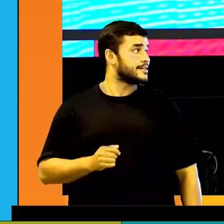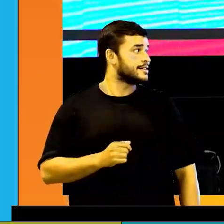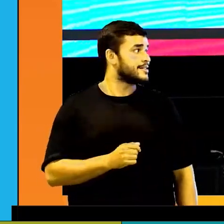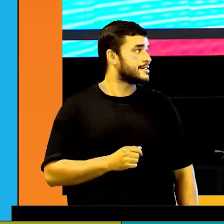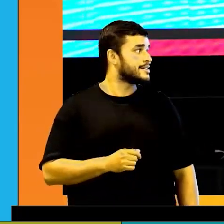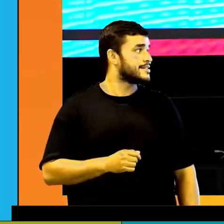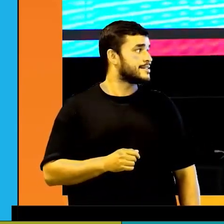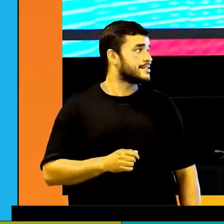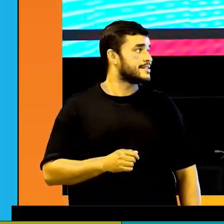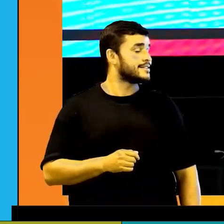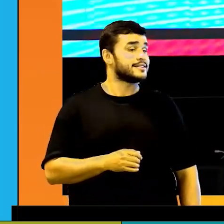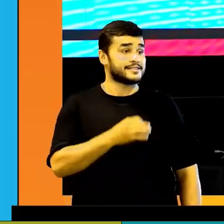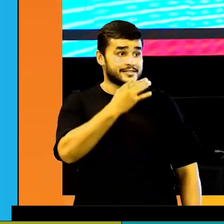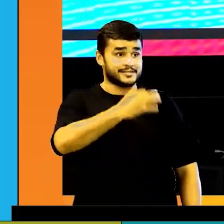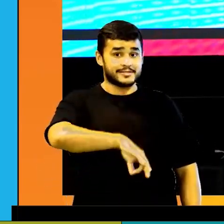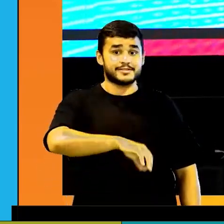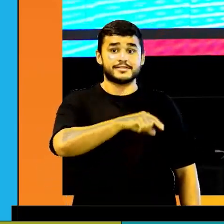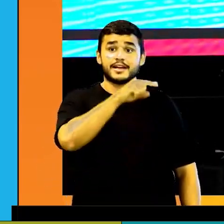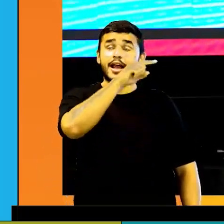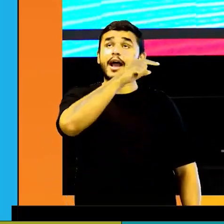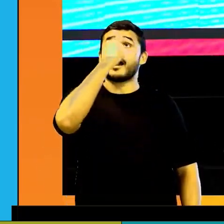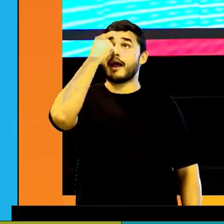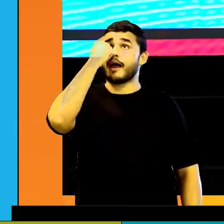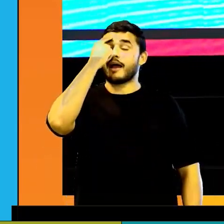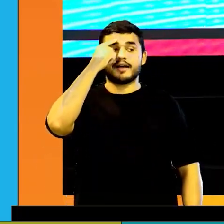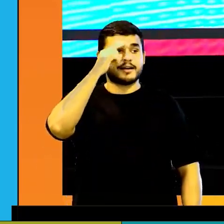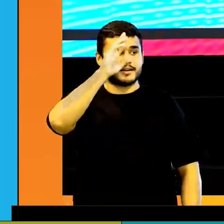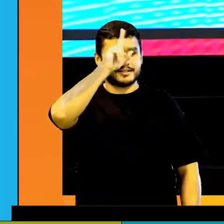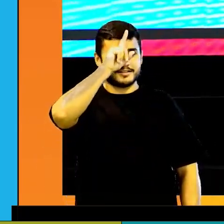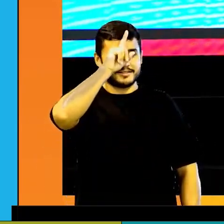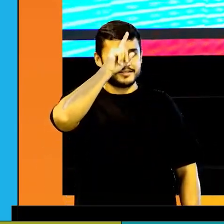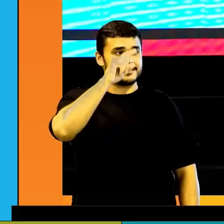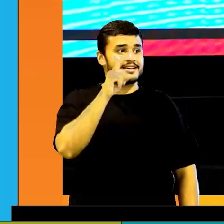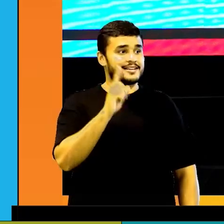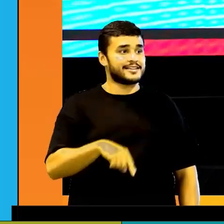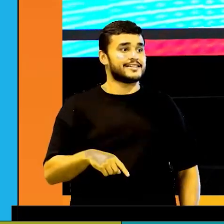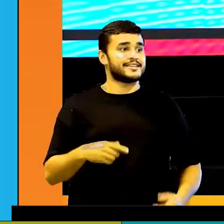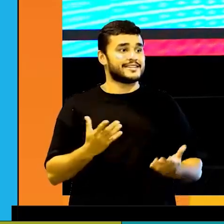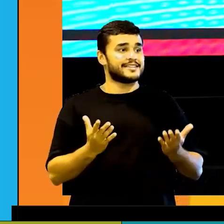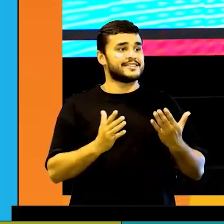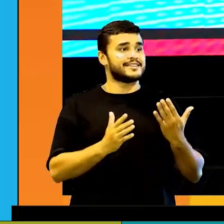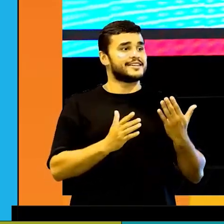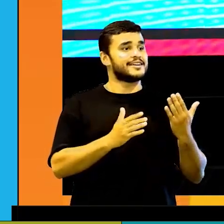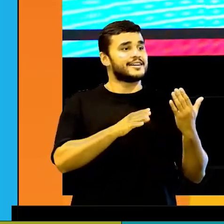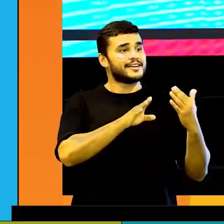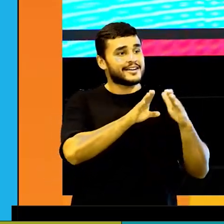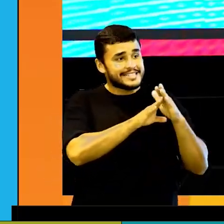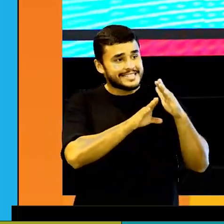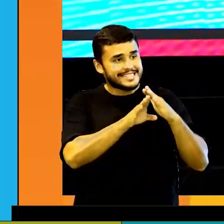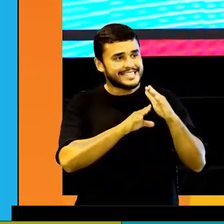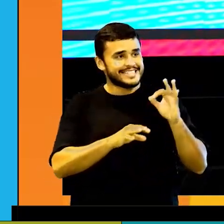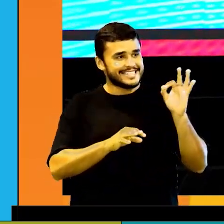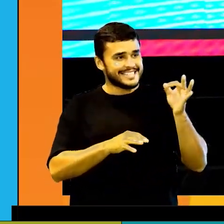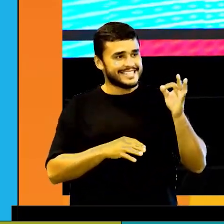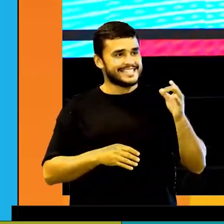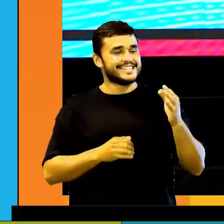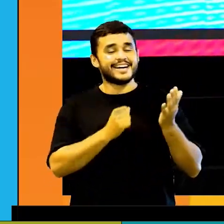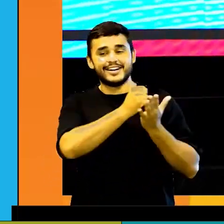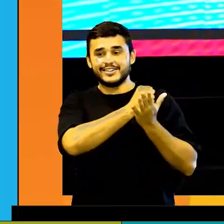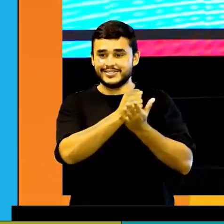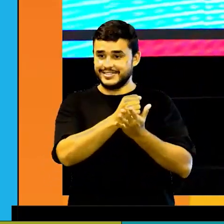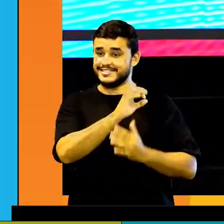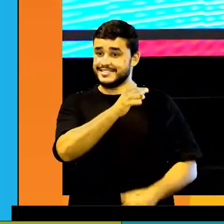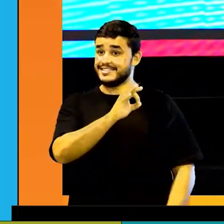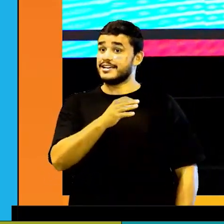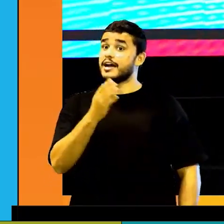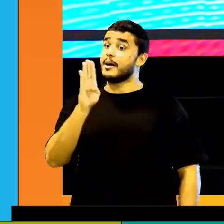Pronto, agora você mesmo corrigiu, não sei se com a ajuda com a colega aí ao lado, provavelmente, foi mal. A primeira